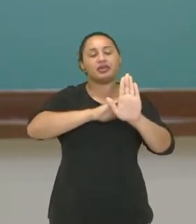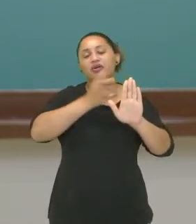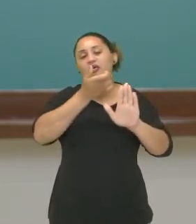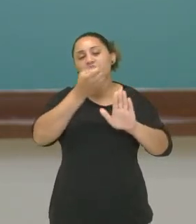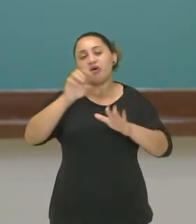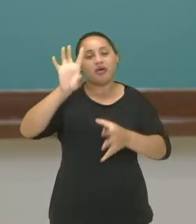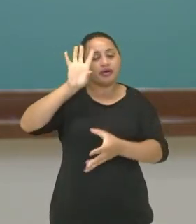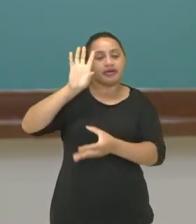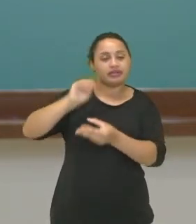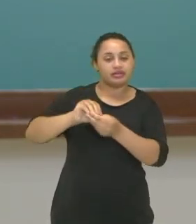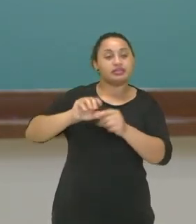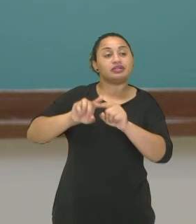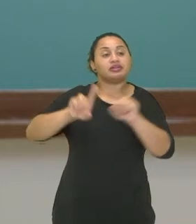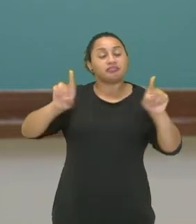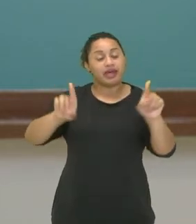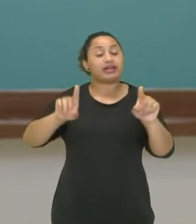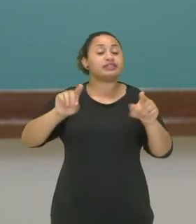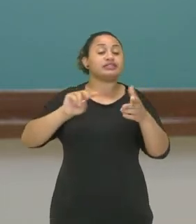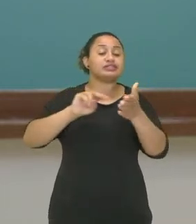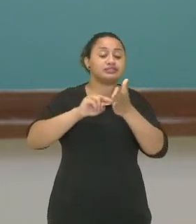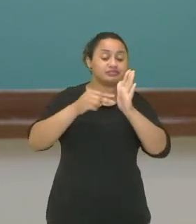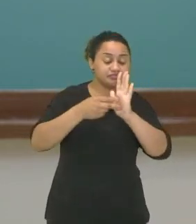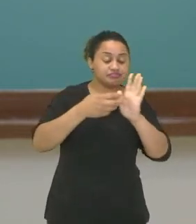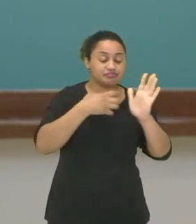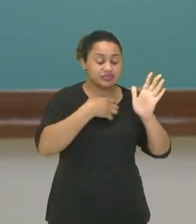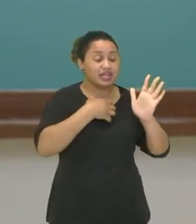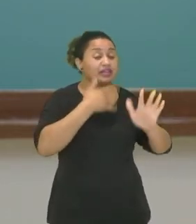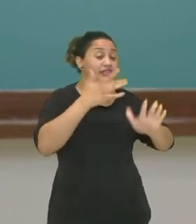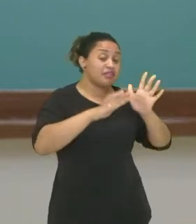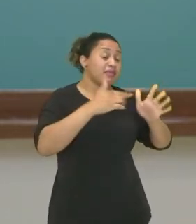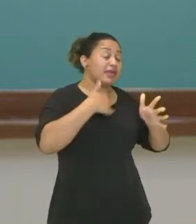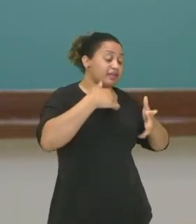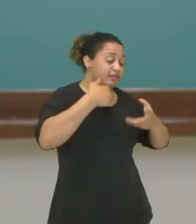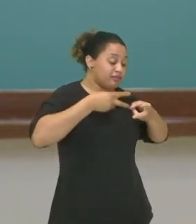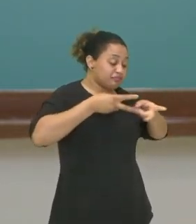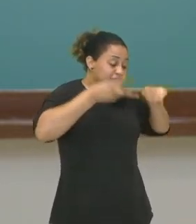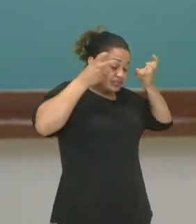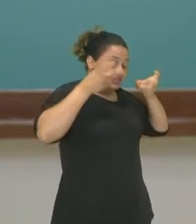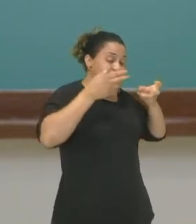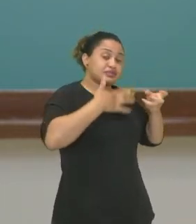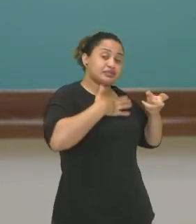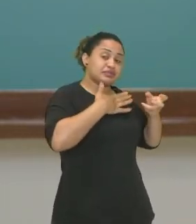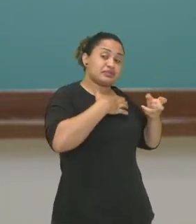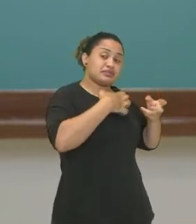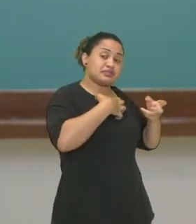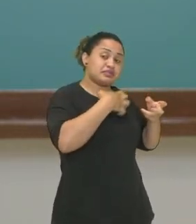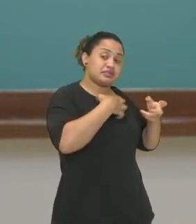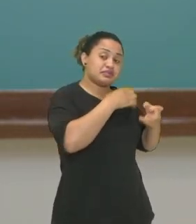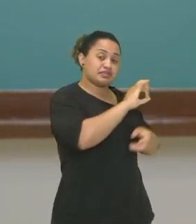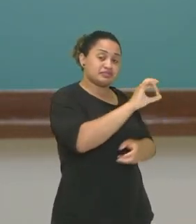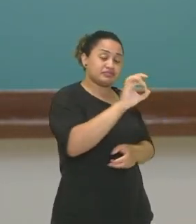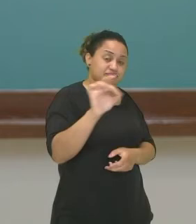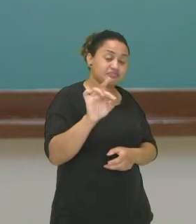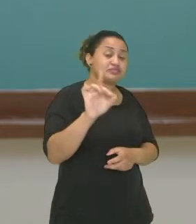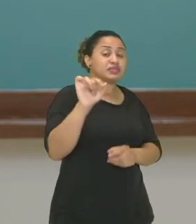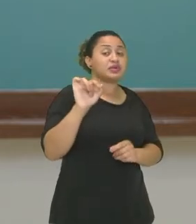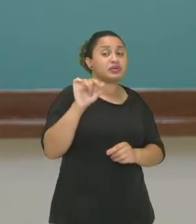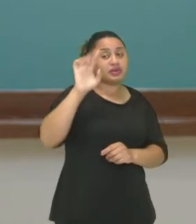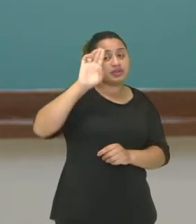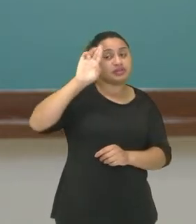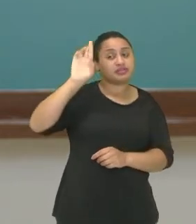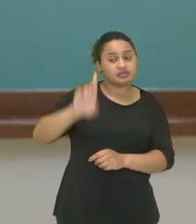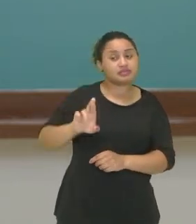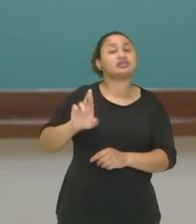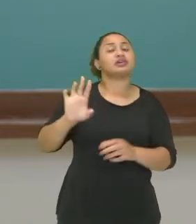interpretações. Enquanto o sentido depende da interpretação, da percepção sensorial de cada um, a razão,